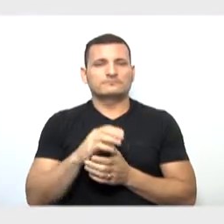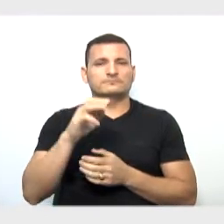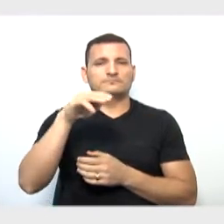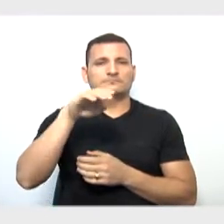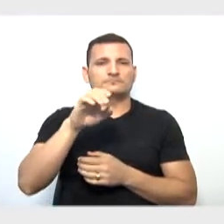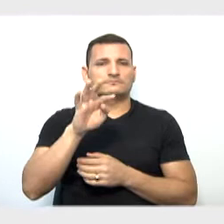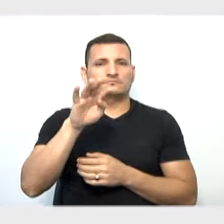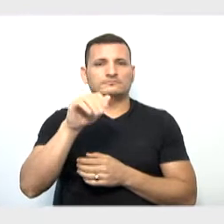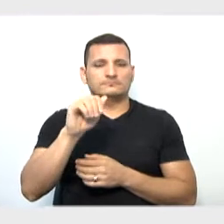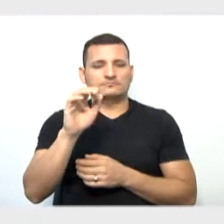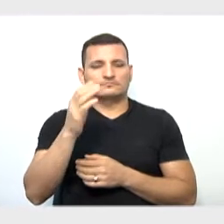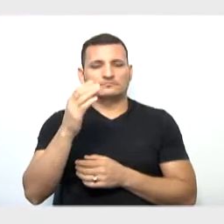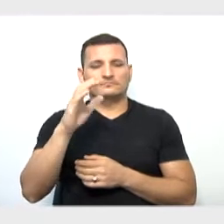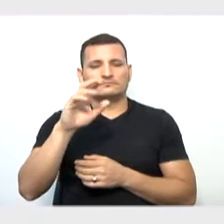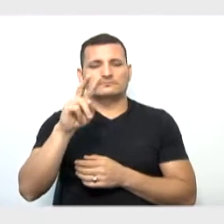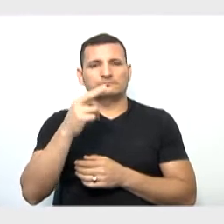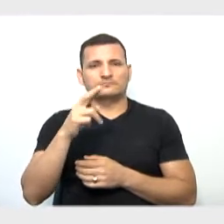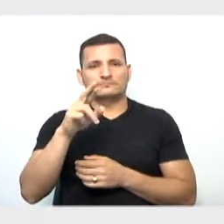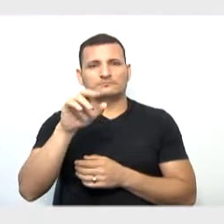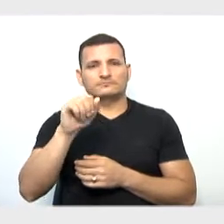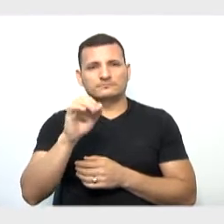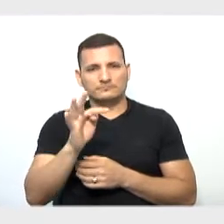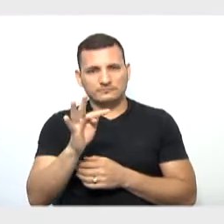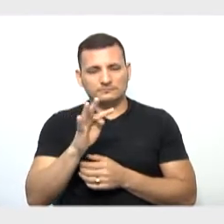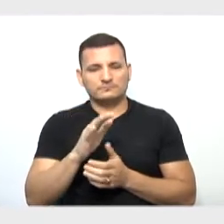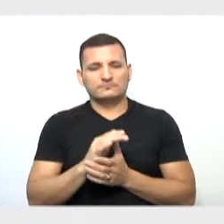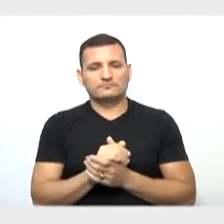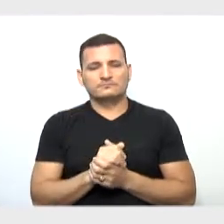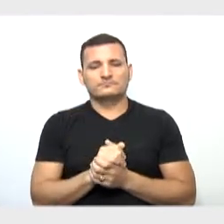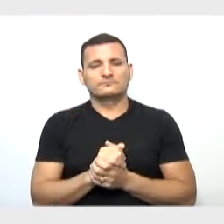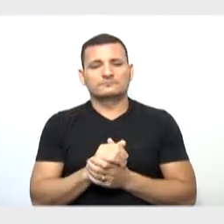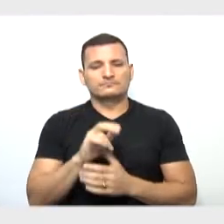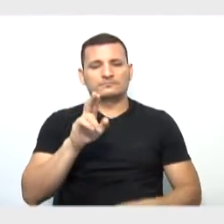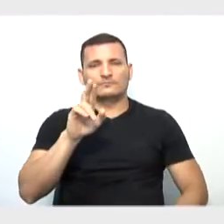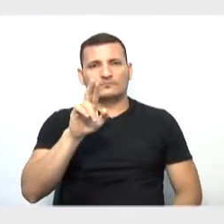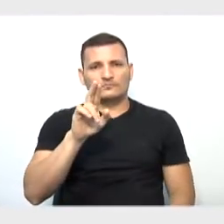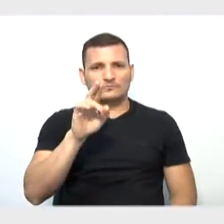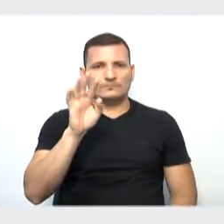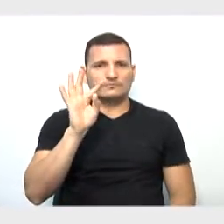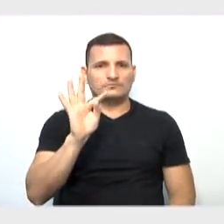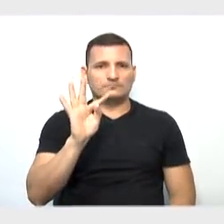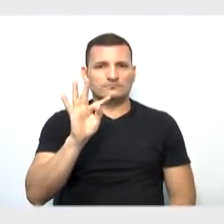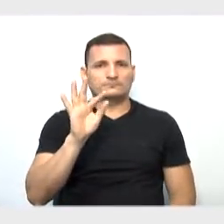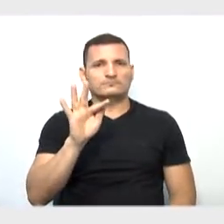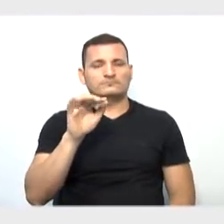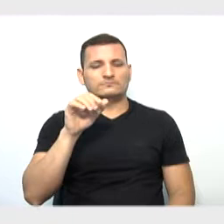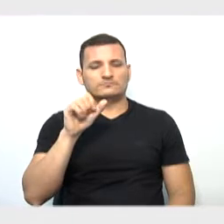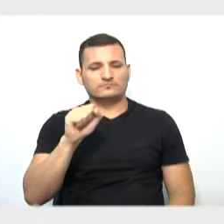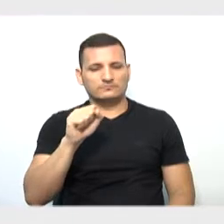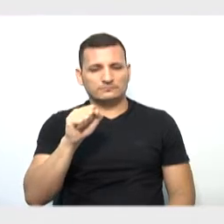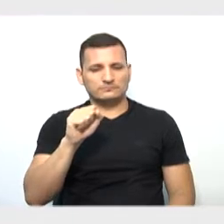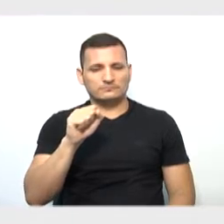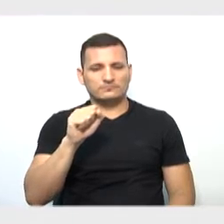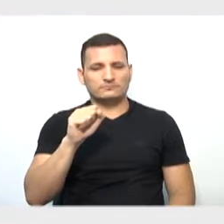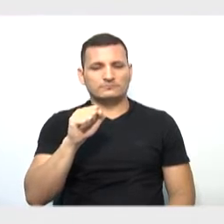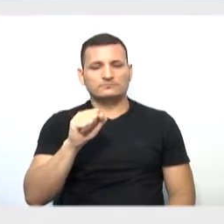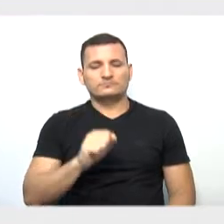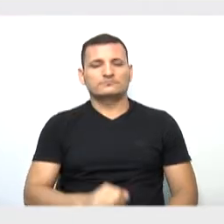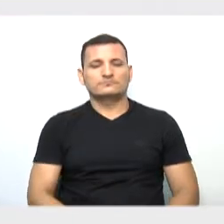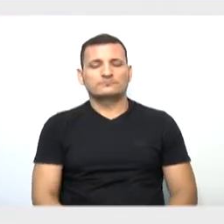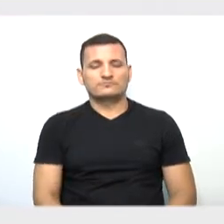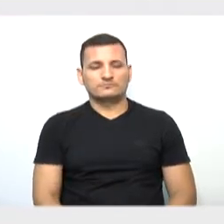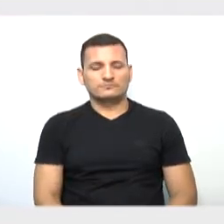meta char7, o TF8, que é o nosso padrão também de